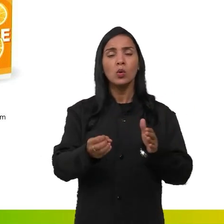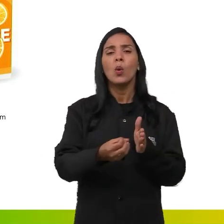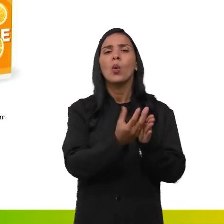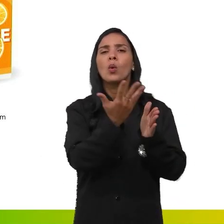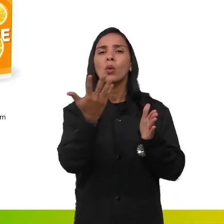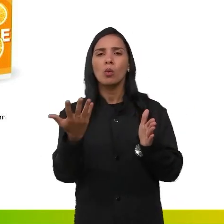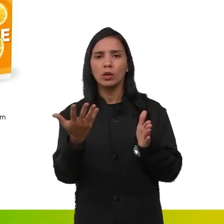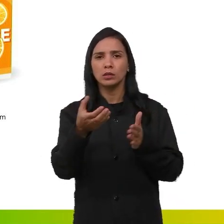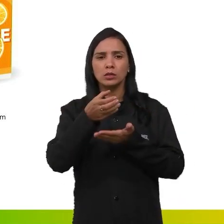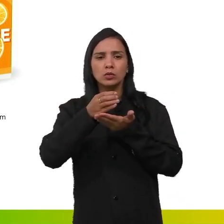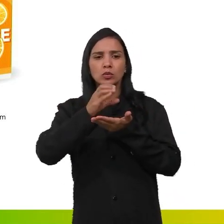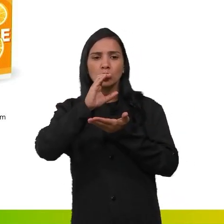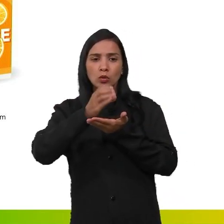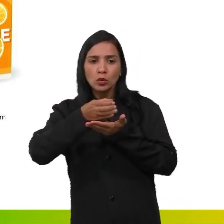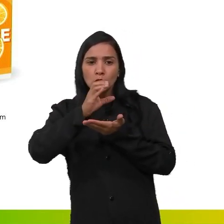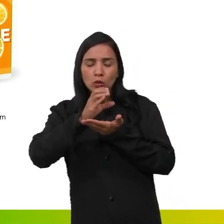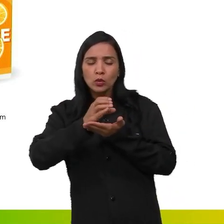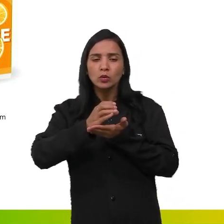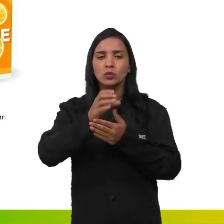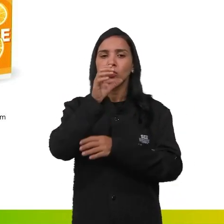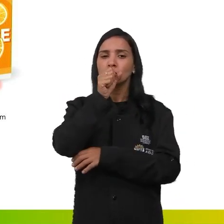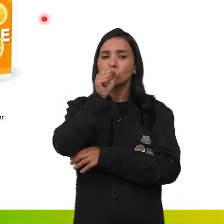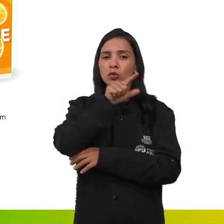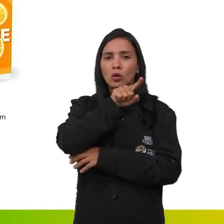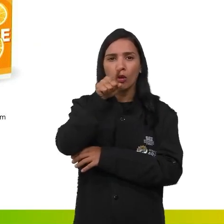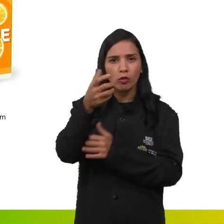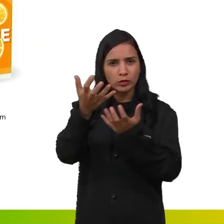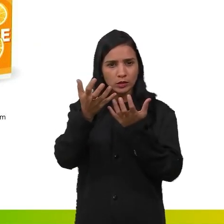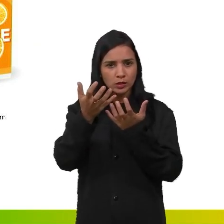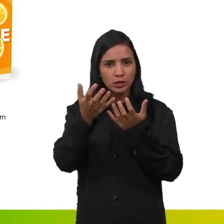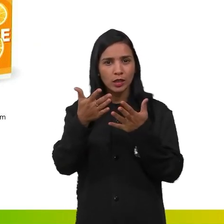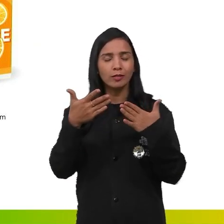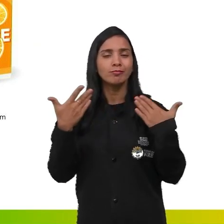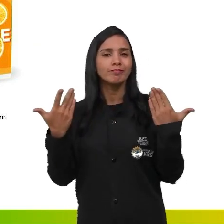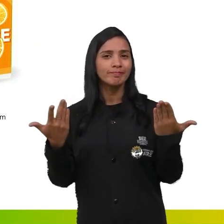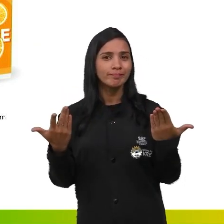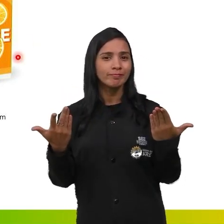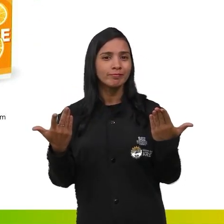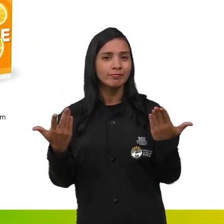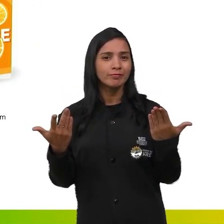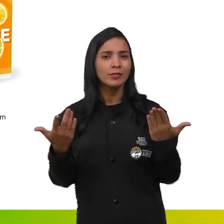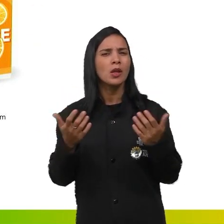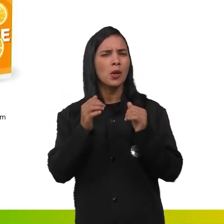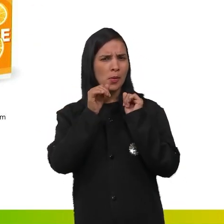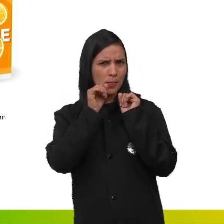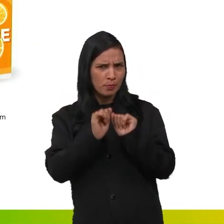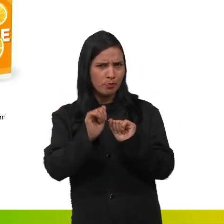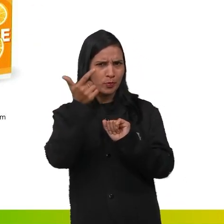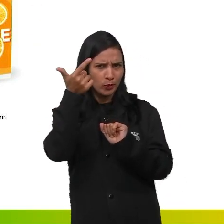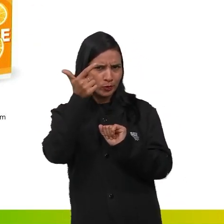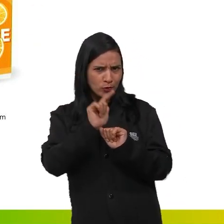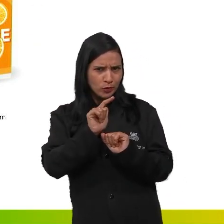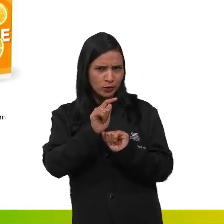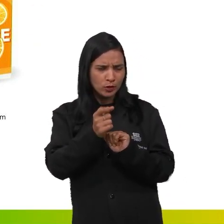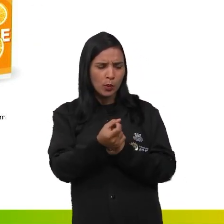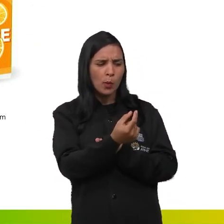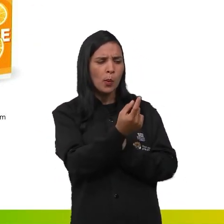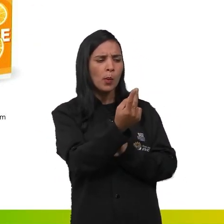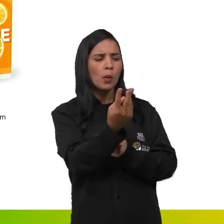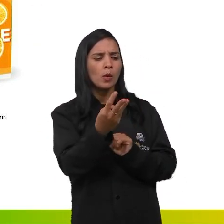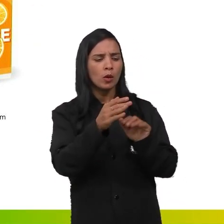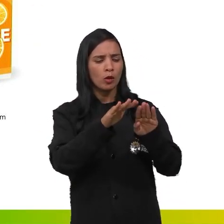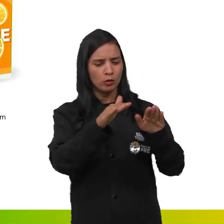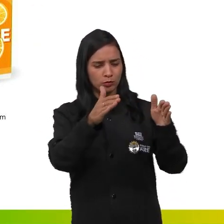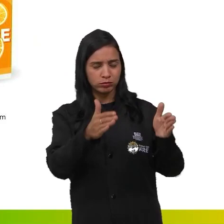você quer? E, inclusive, até a imagem aqui para vocês observarem. Nós podemos contar as caixinhas de suco. Então,